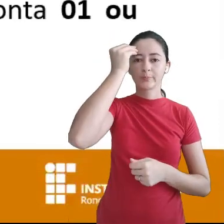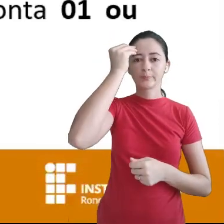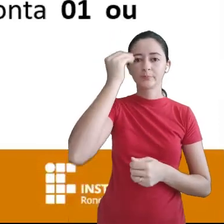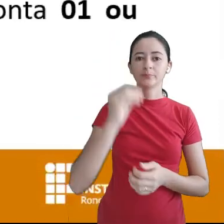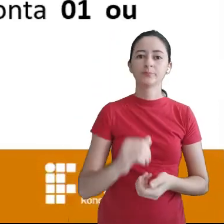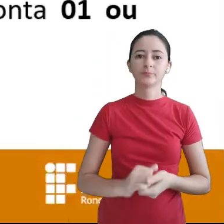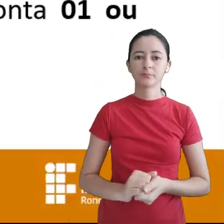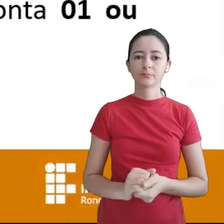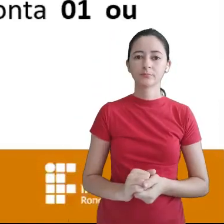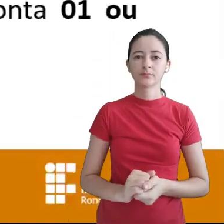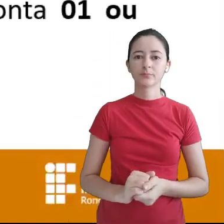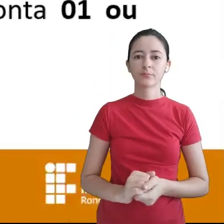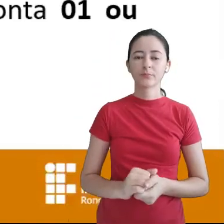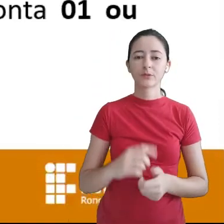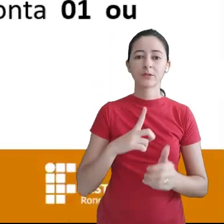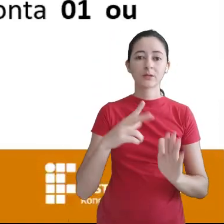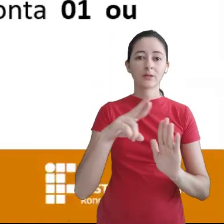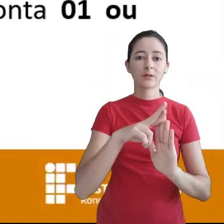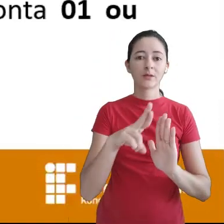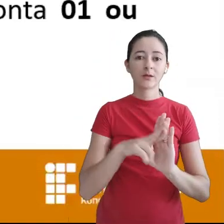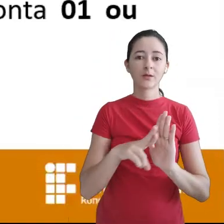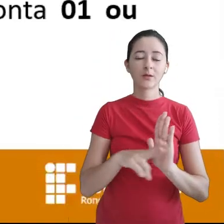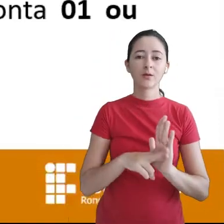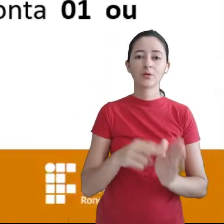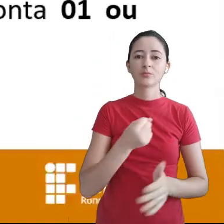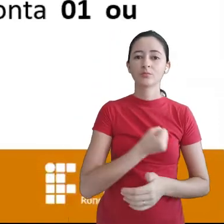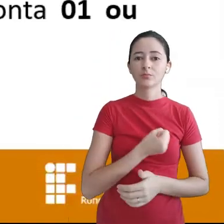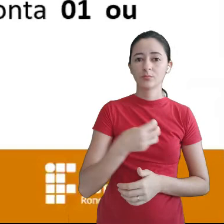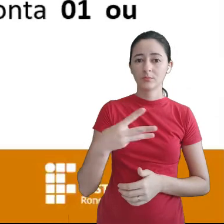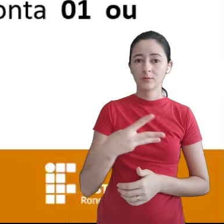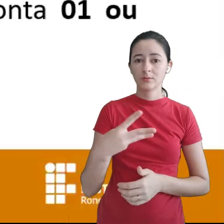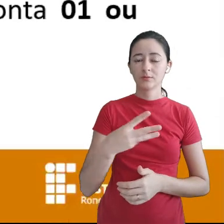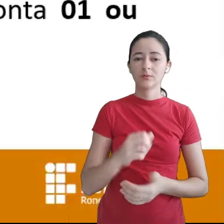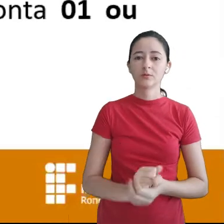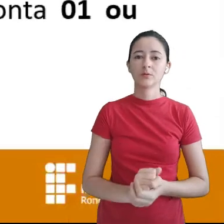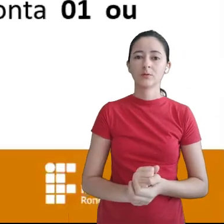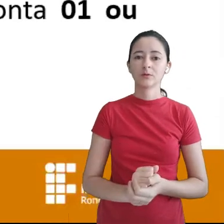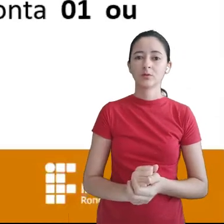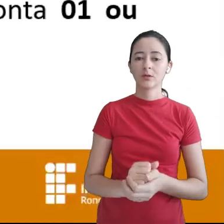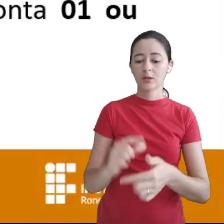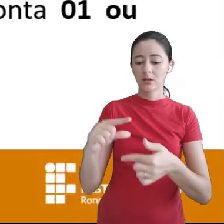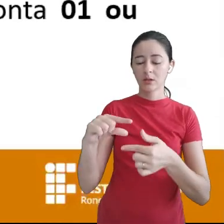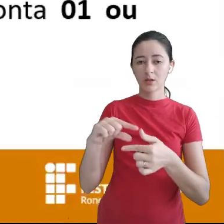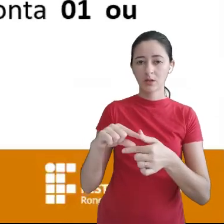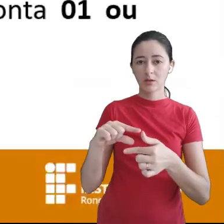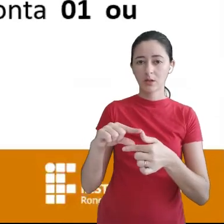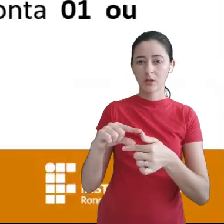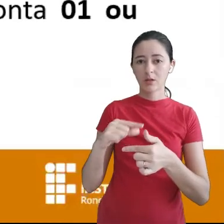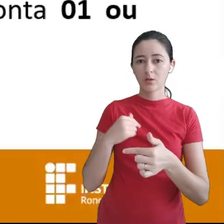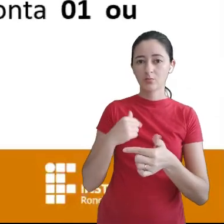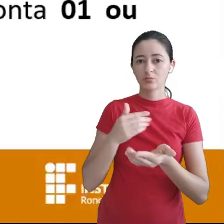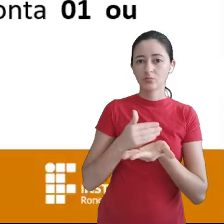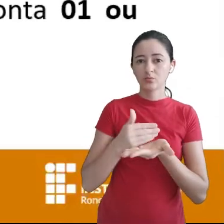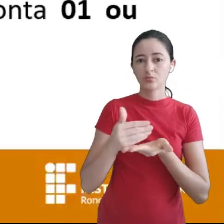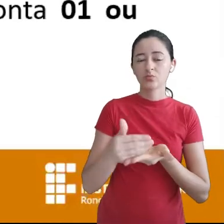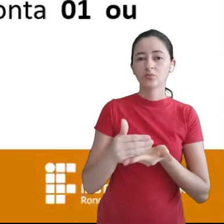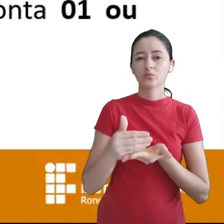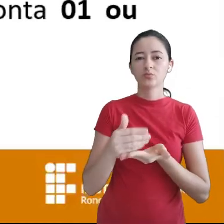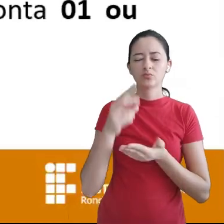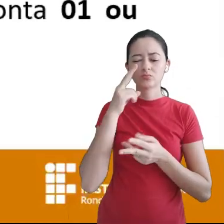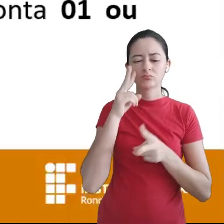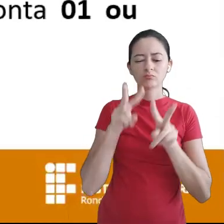tem que decorar isso aqui. Não tem jeito. Regra 3. Na tabela que eu